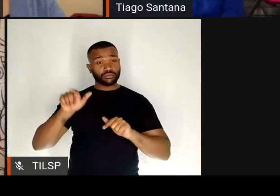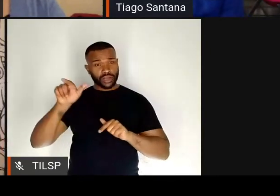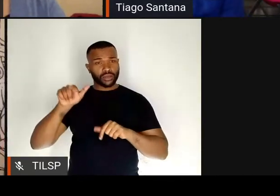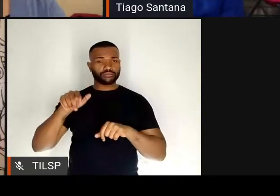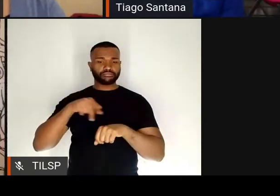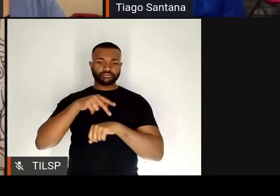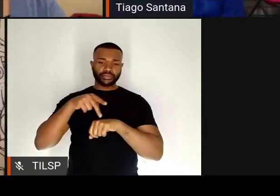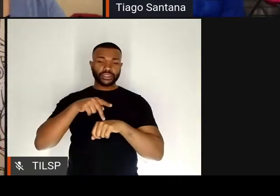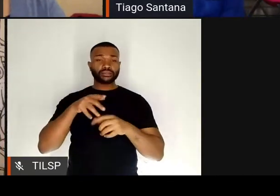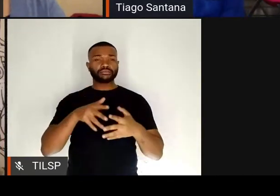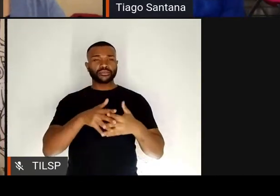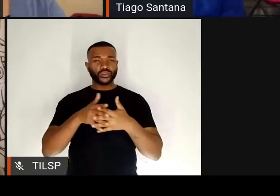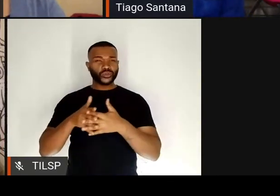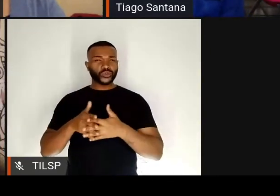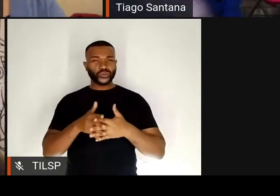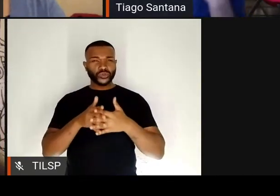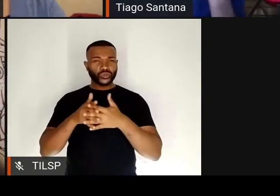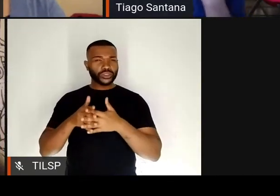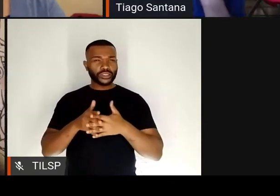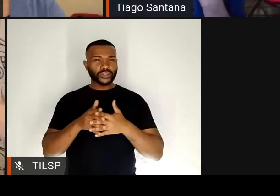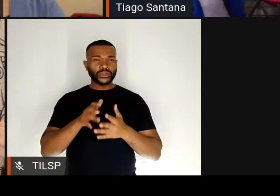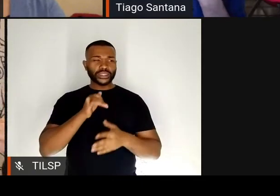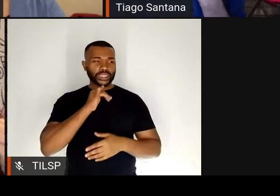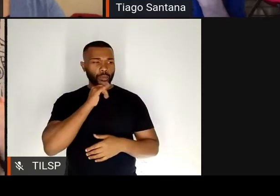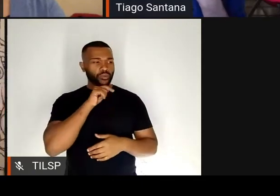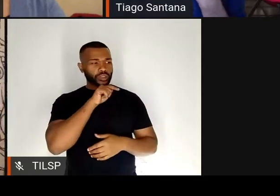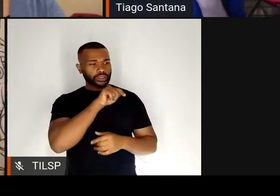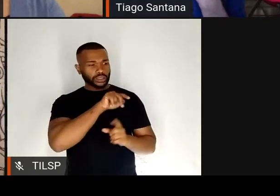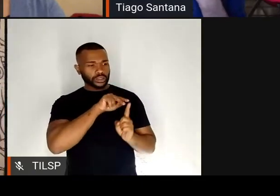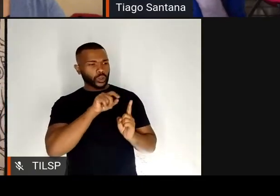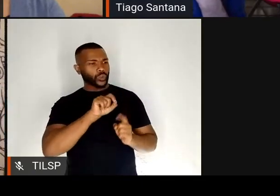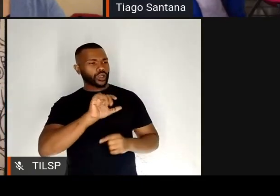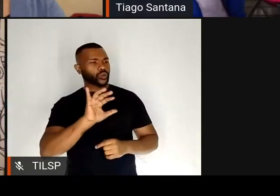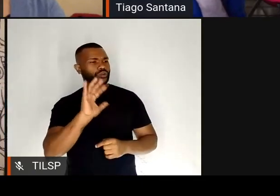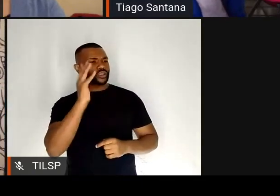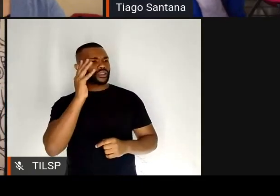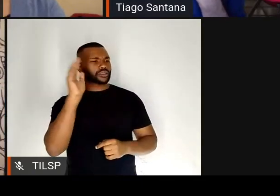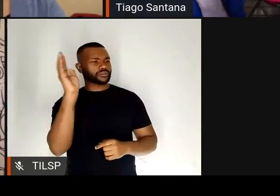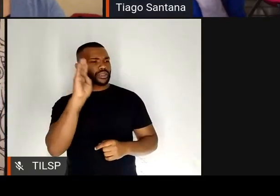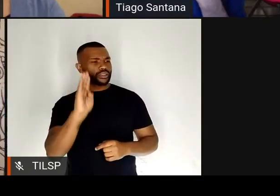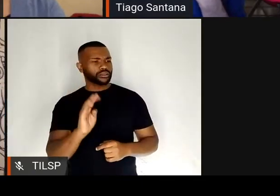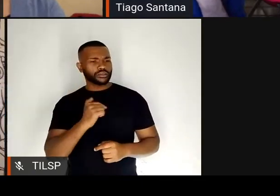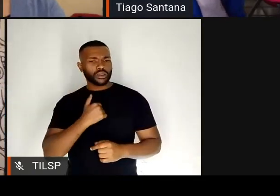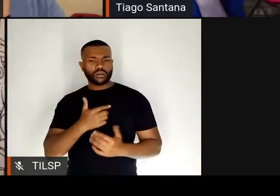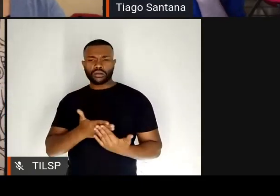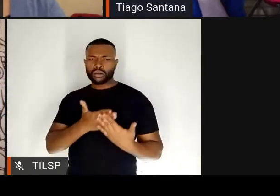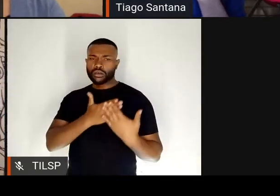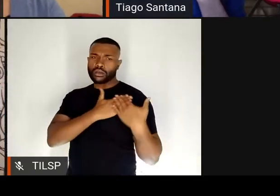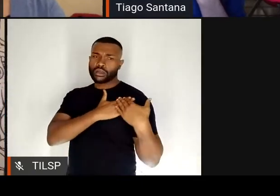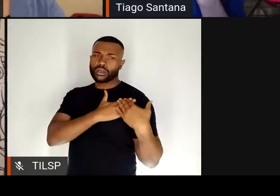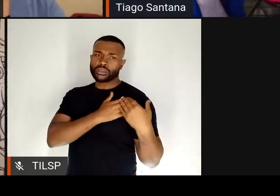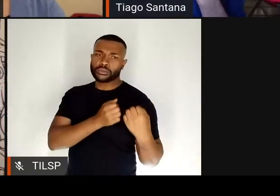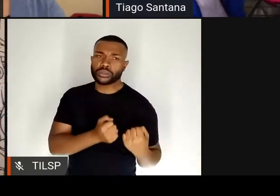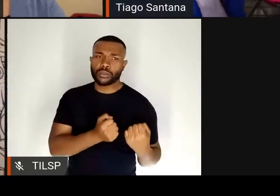gente fala, bom, você é os olhos do mundo para o que está acontecendo no Brasil, isso é uma responsabilidade tremenda, né, em termos éticos